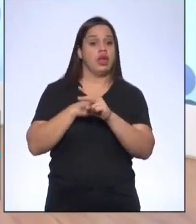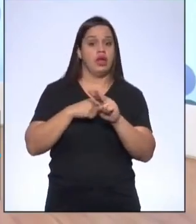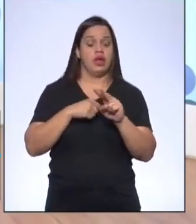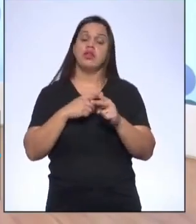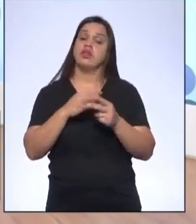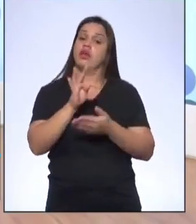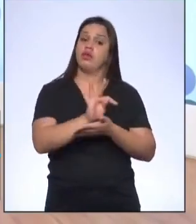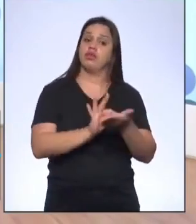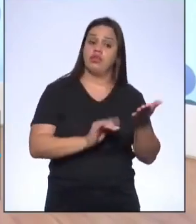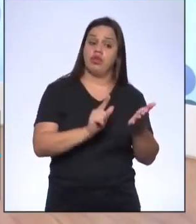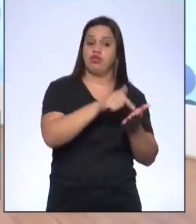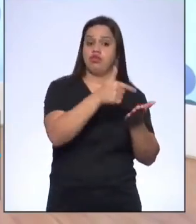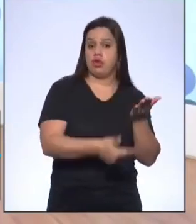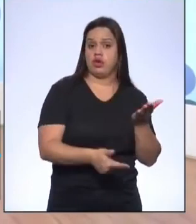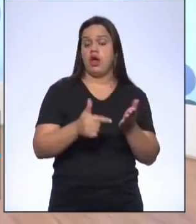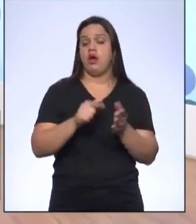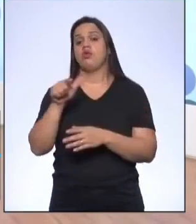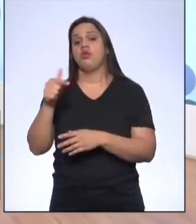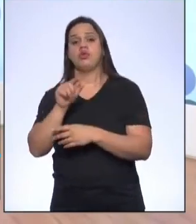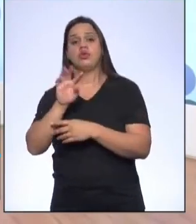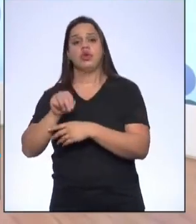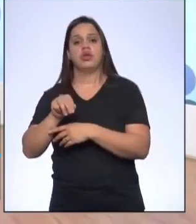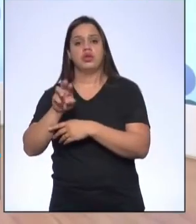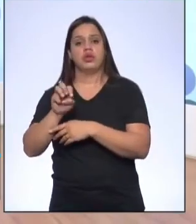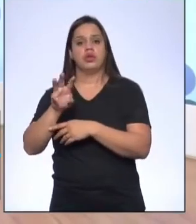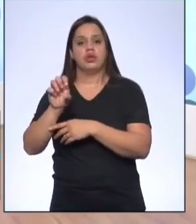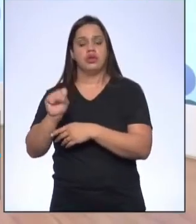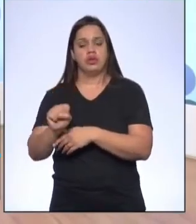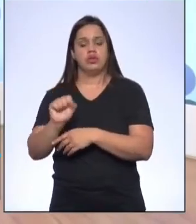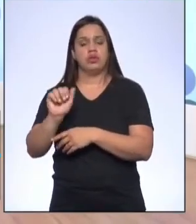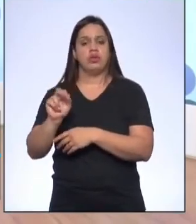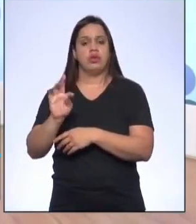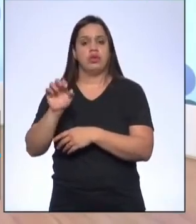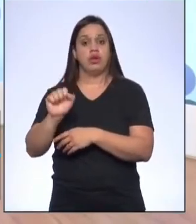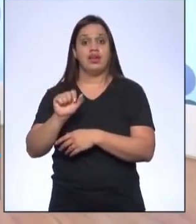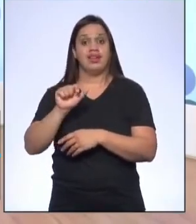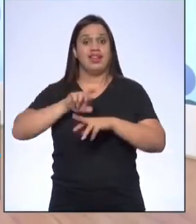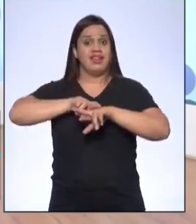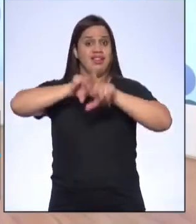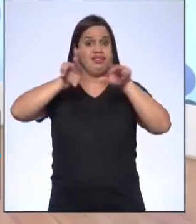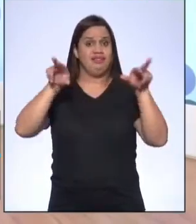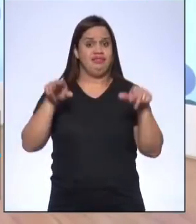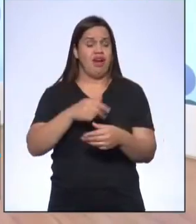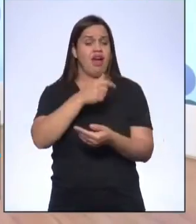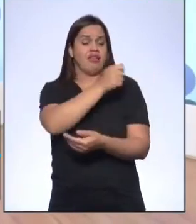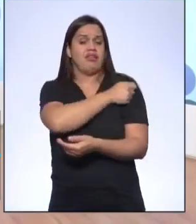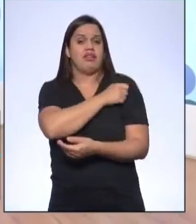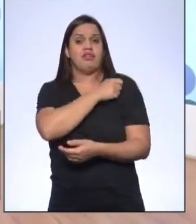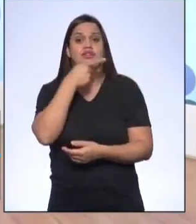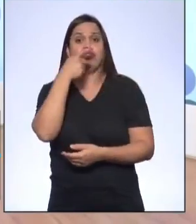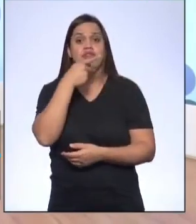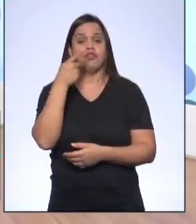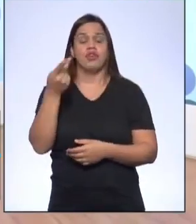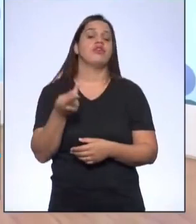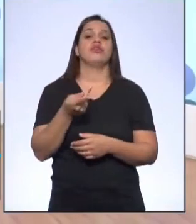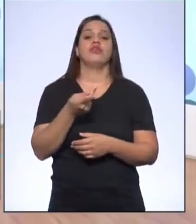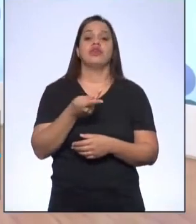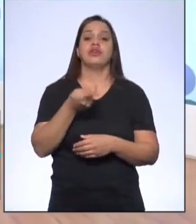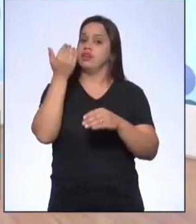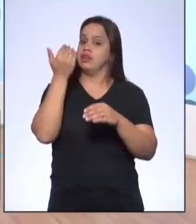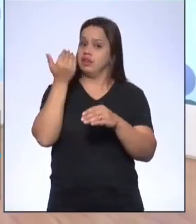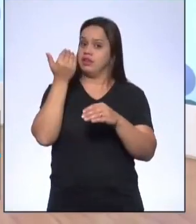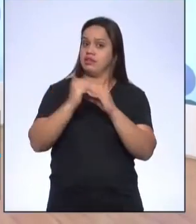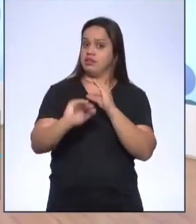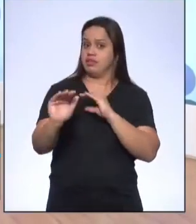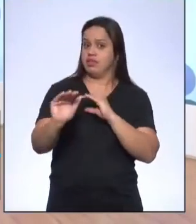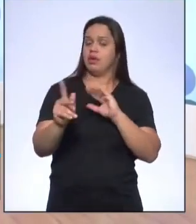3 difere E do texto 4. vários alunos aqui pensaram que eles estavam escrevendo para a prefeitura da cidade. Não, ele só estava dizendo que ele enviou uma cópia. Então, nem sempre